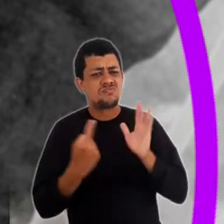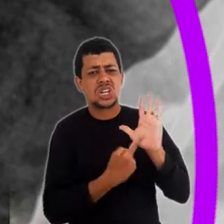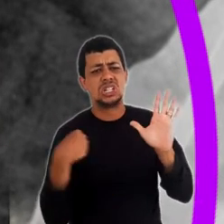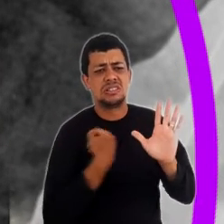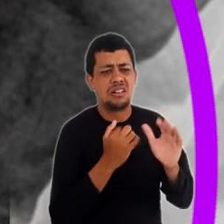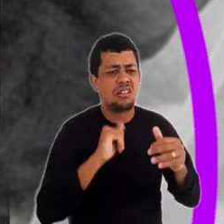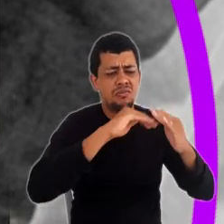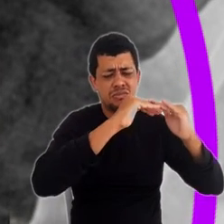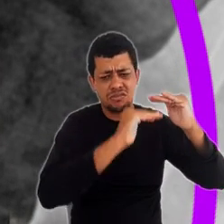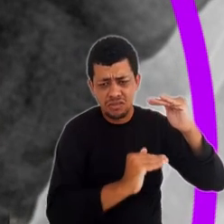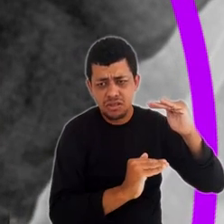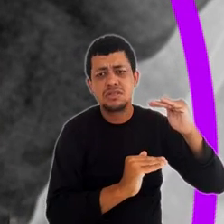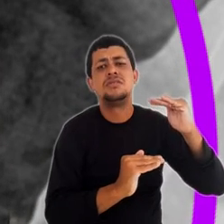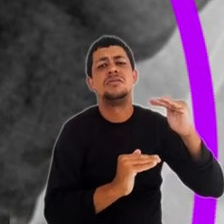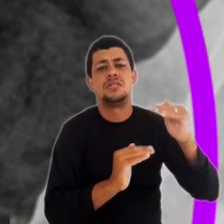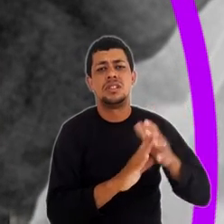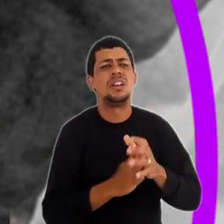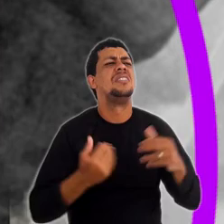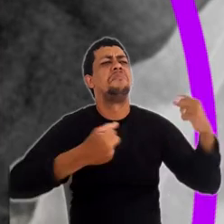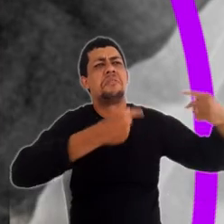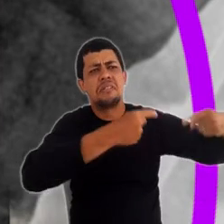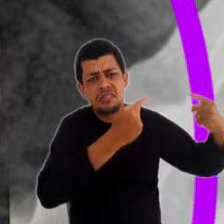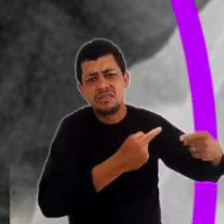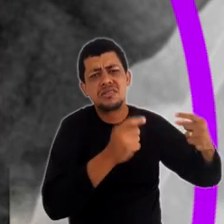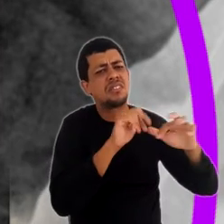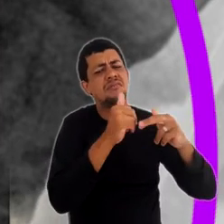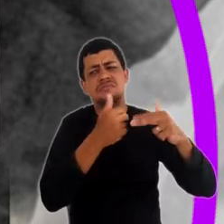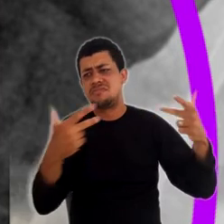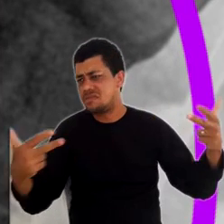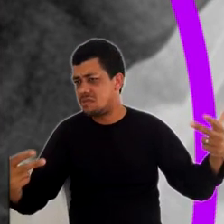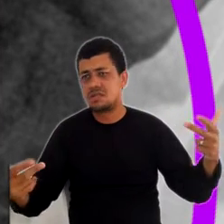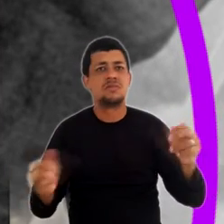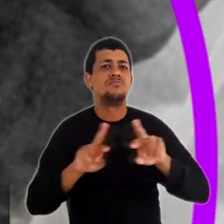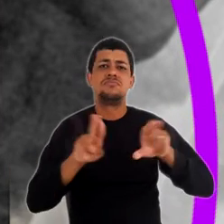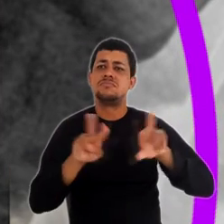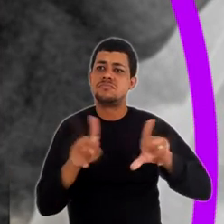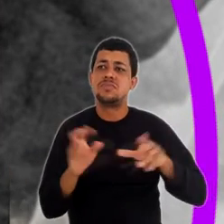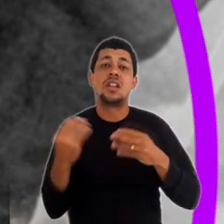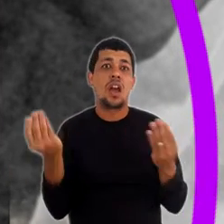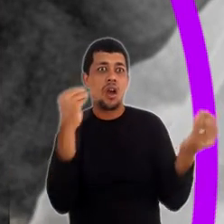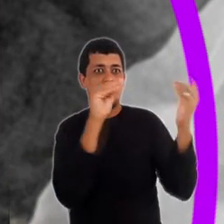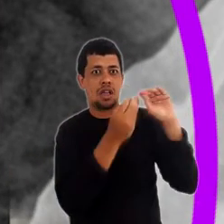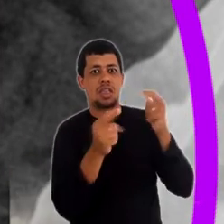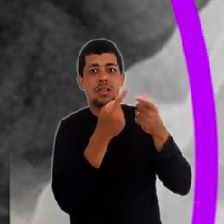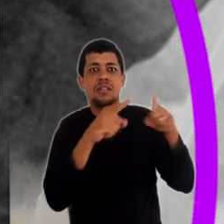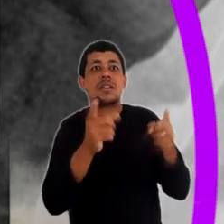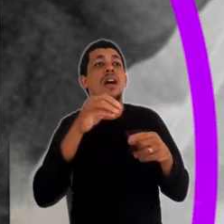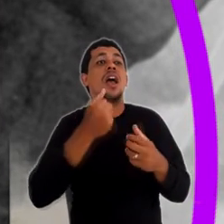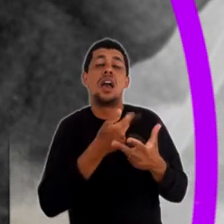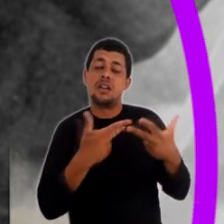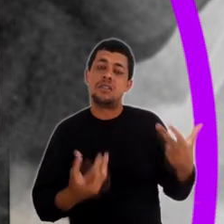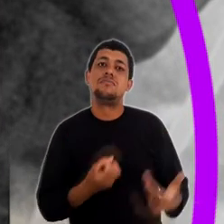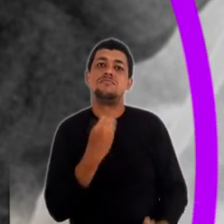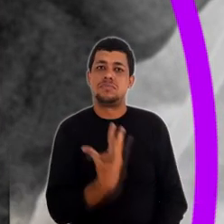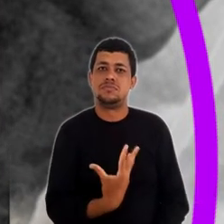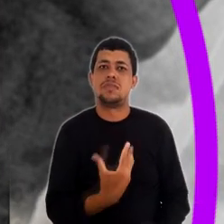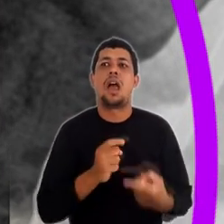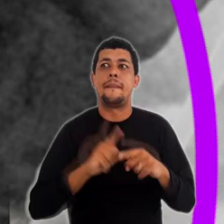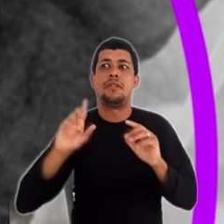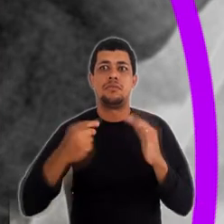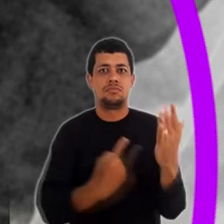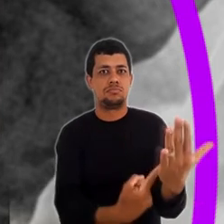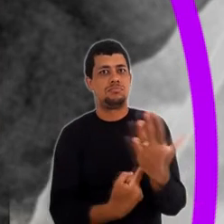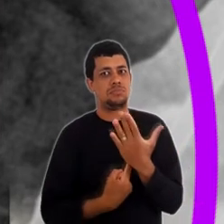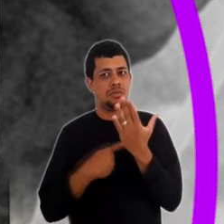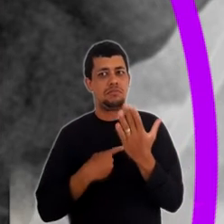e você pegar e falar sobre, naquele momento de política, você já tentar introduzir na sua música, é uma coisa boa, porque traz para a